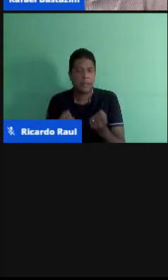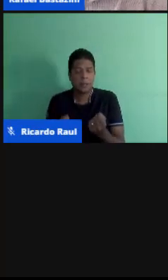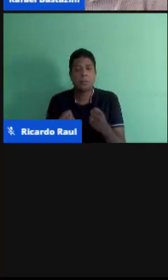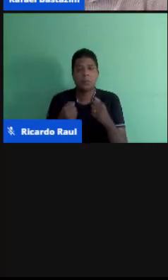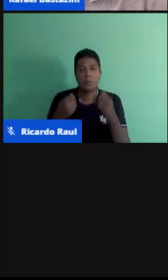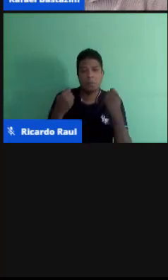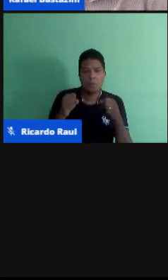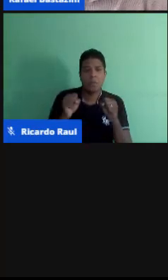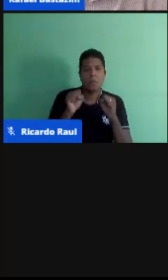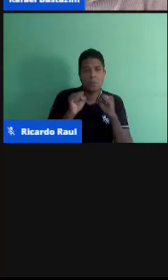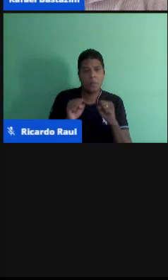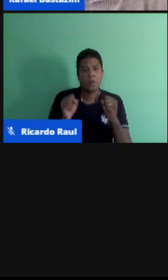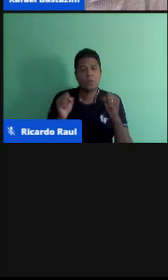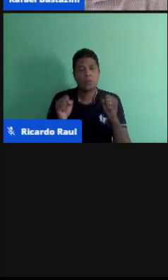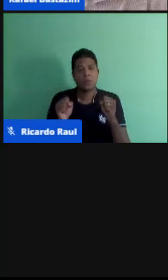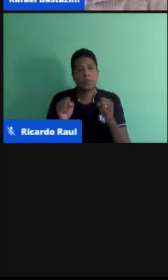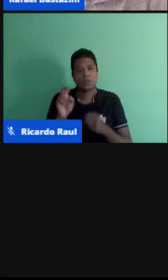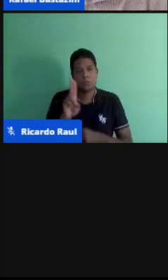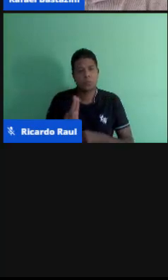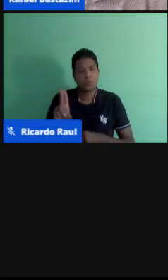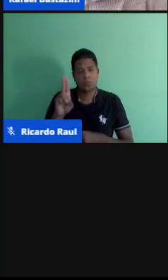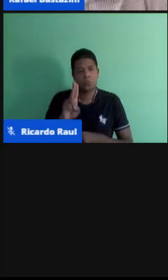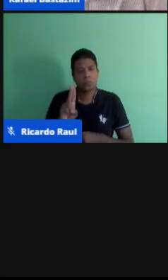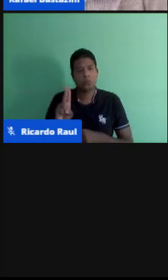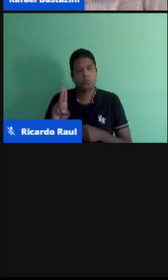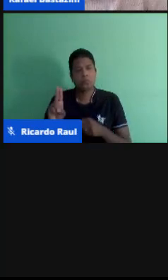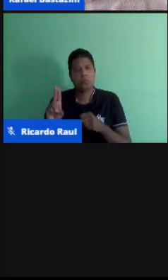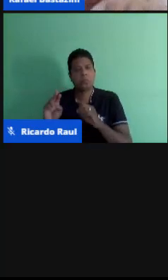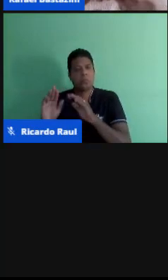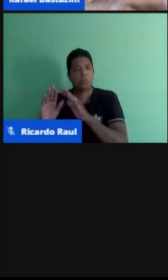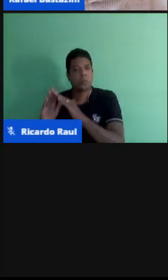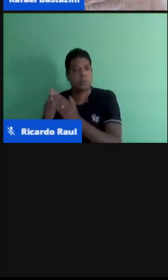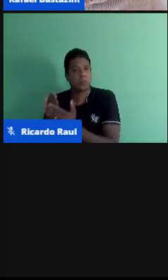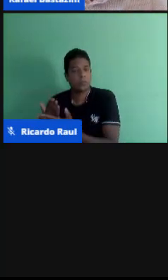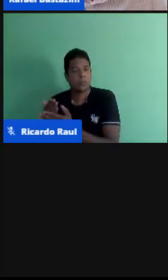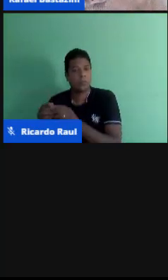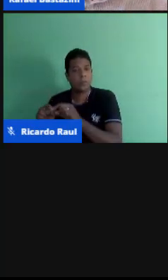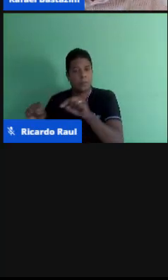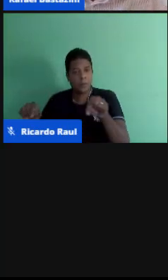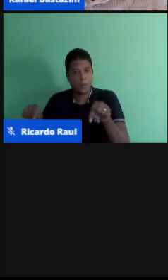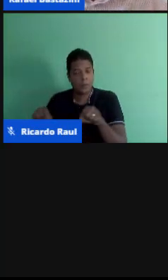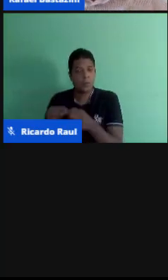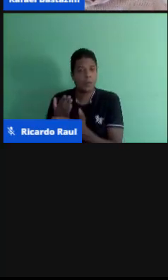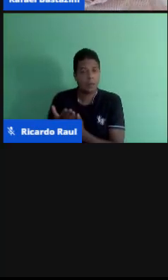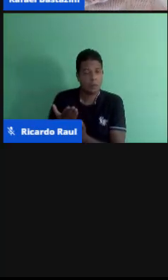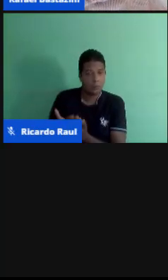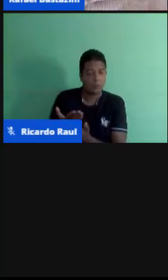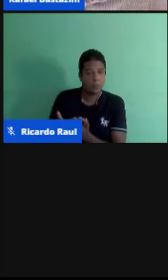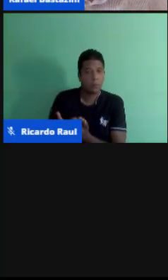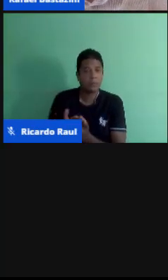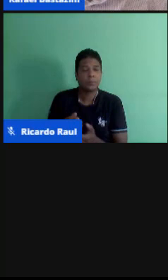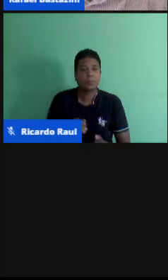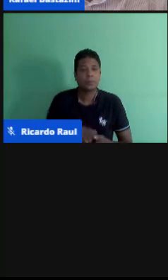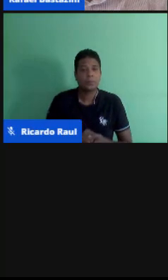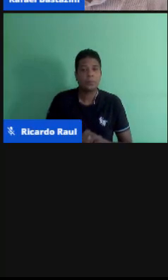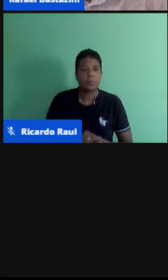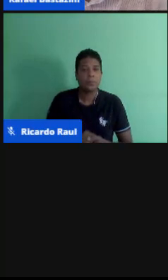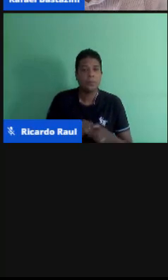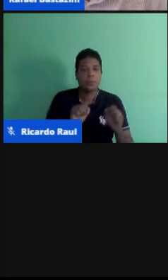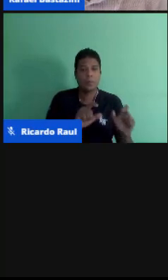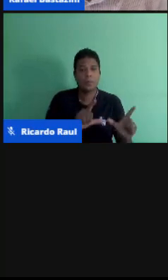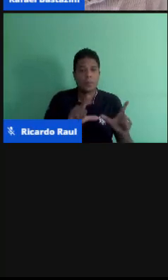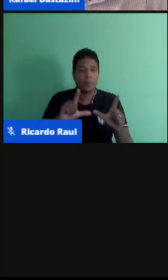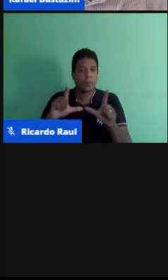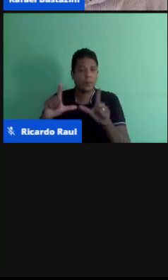devem ser adotadas em sala de aula e esse exemplo acho que é o mais básico, o mais inicial. No próximo